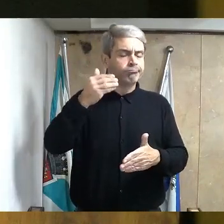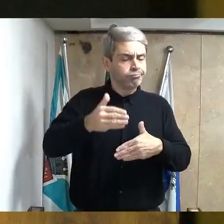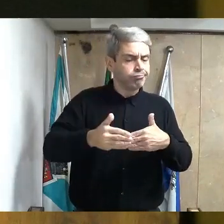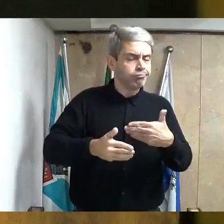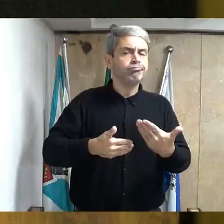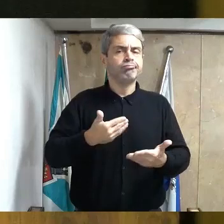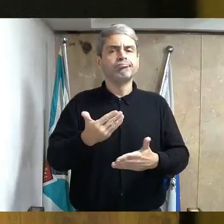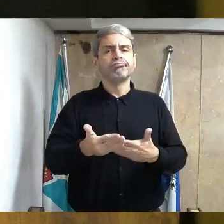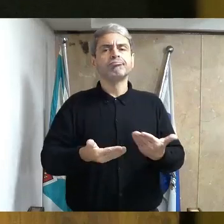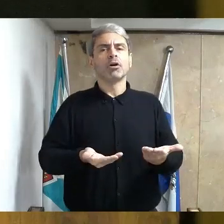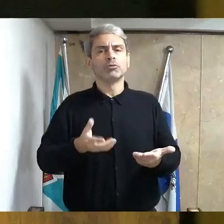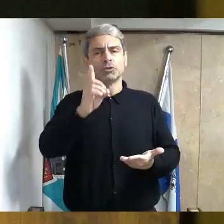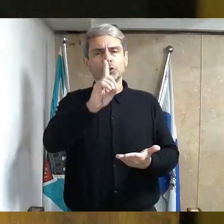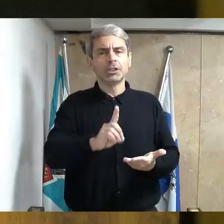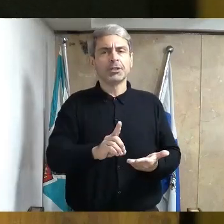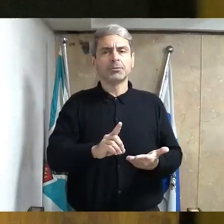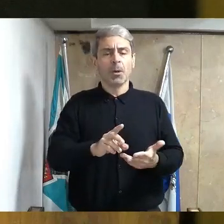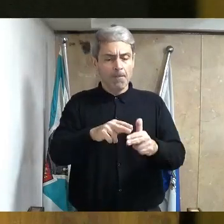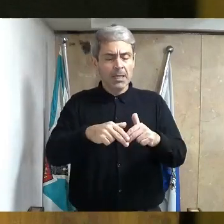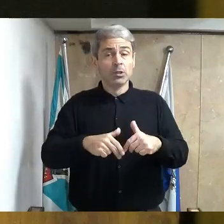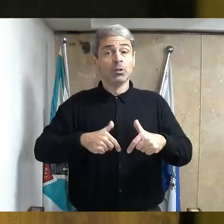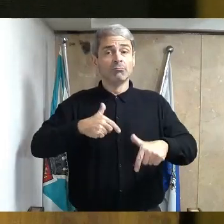através do nosso trabalho,